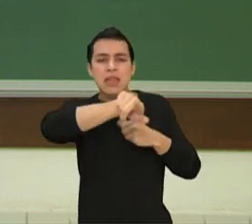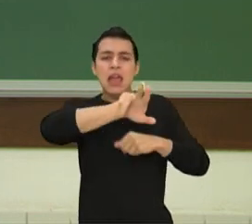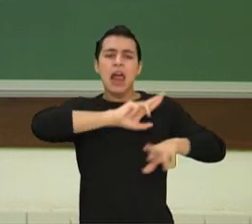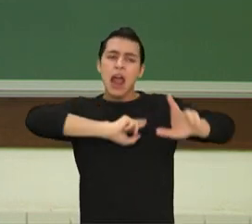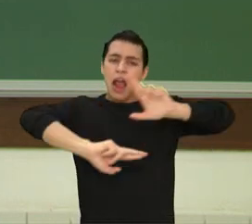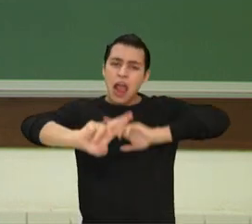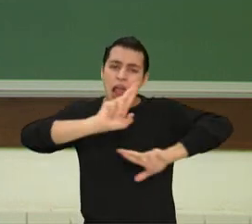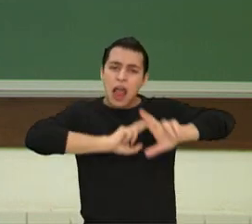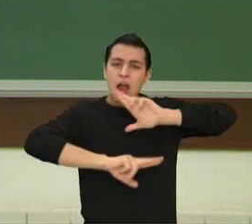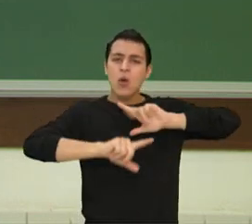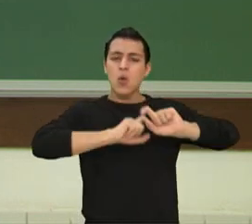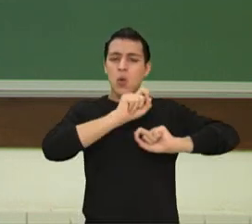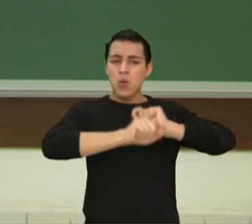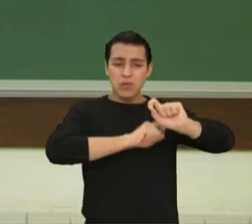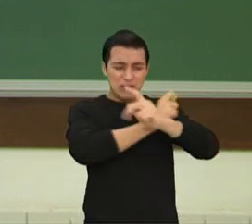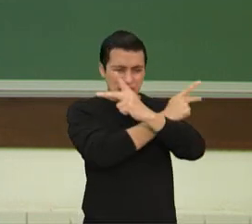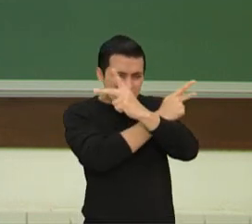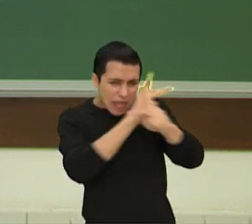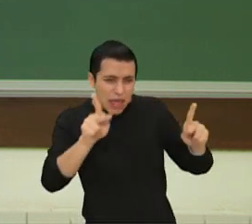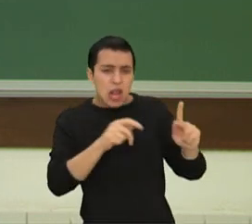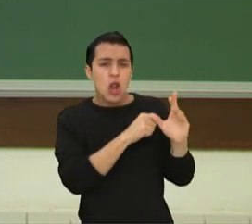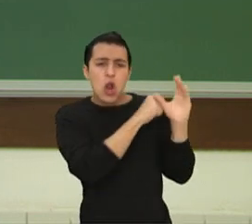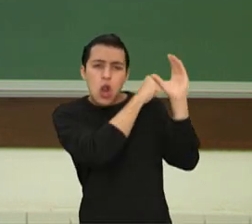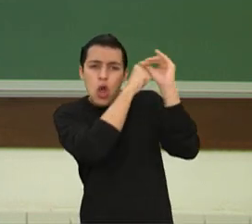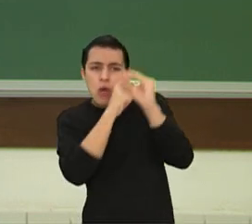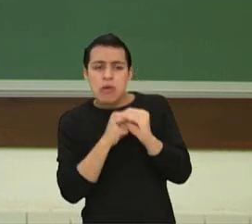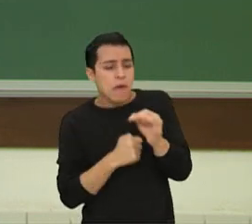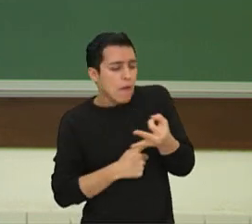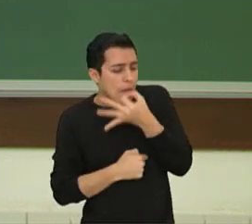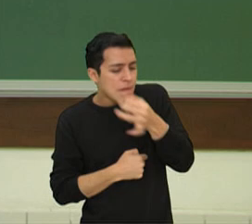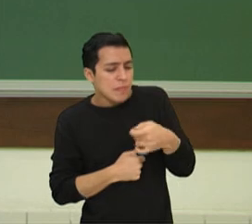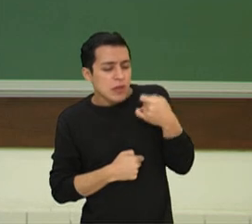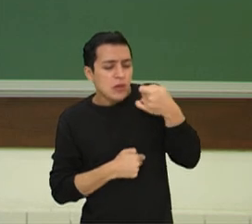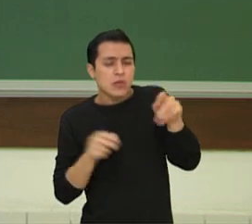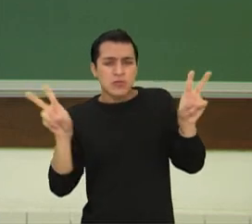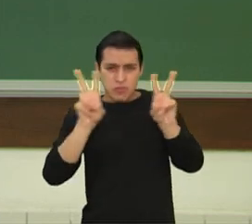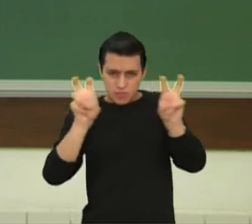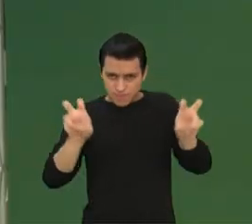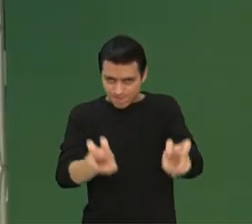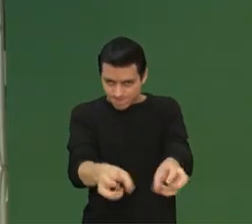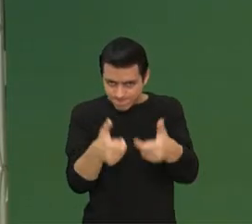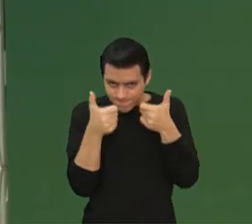demonstrará na resposta o seu conhecimento e opinião sobre esse assunto.